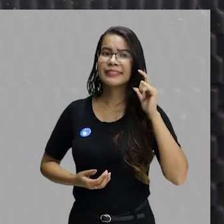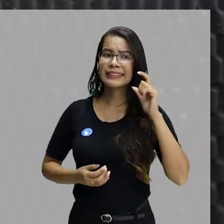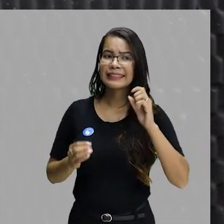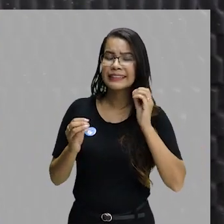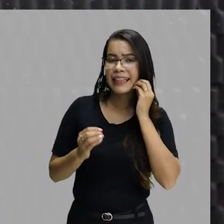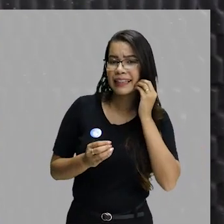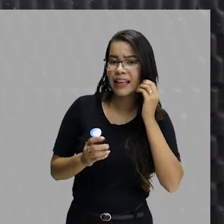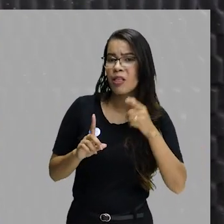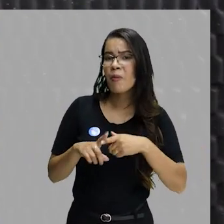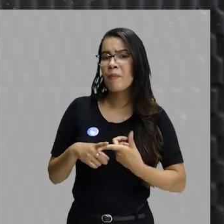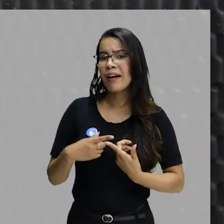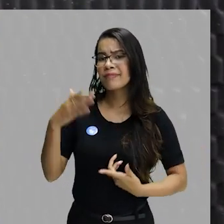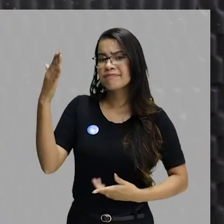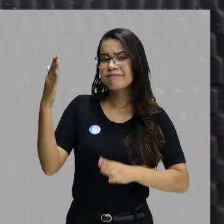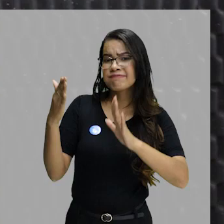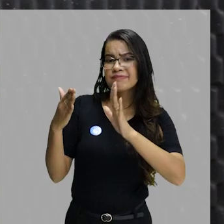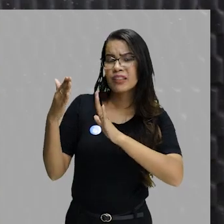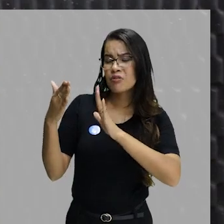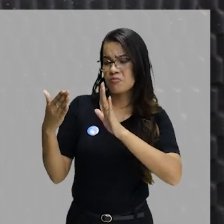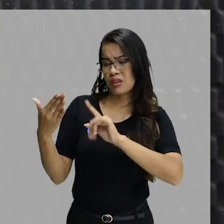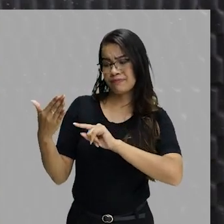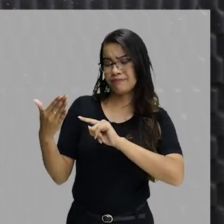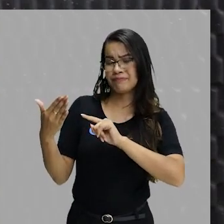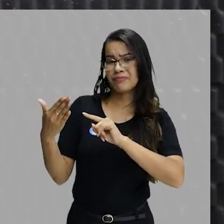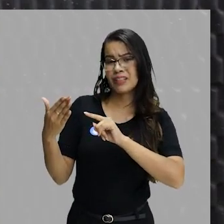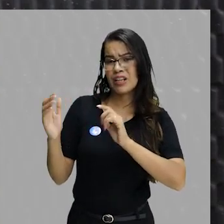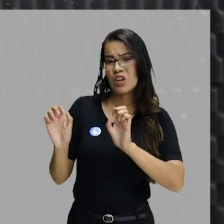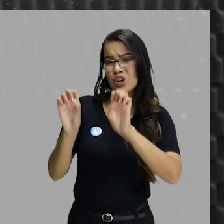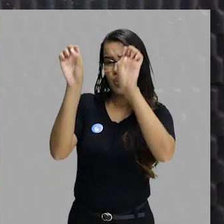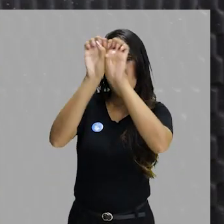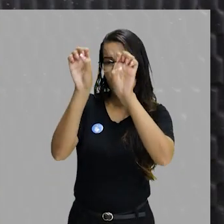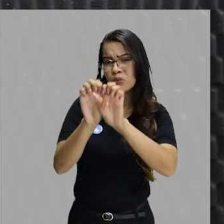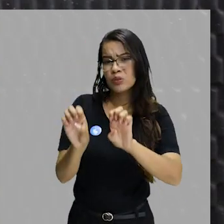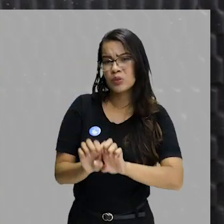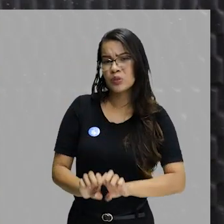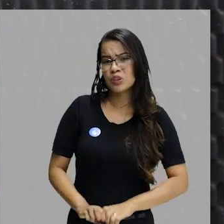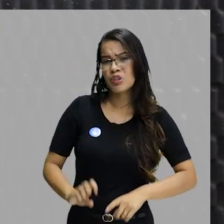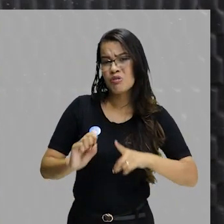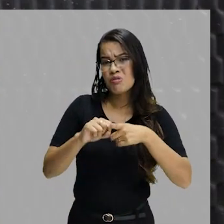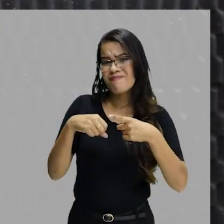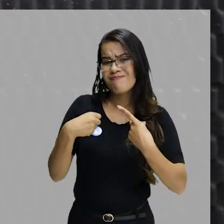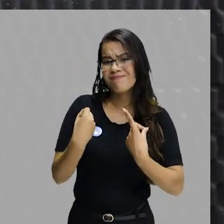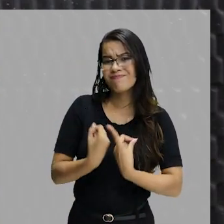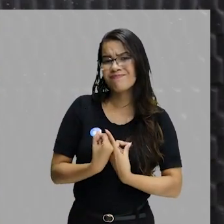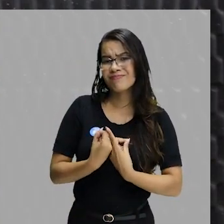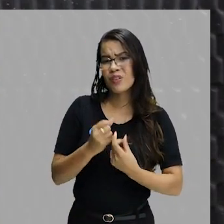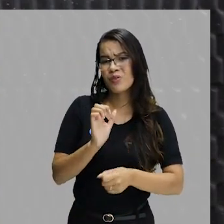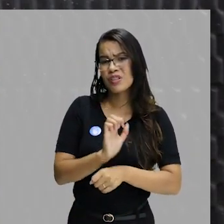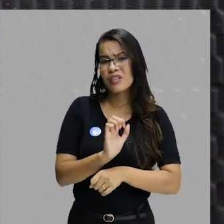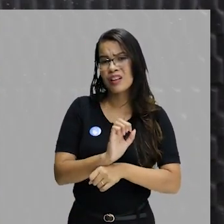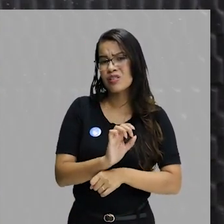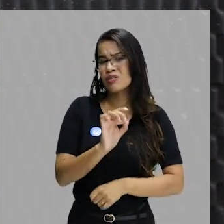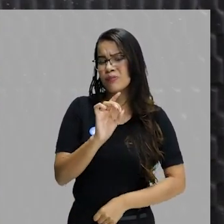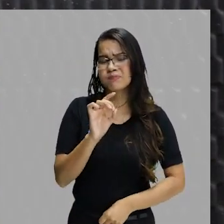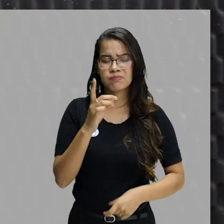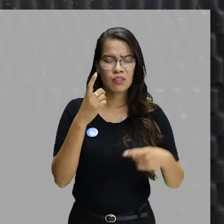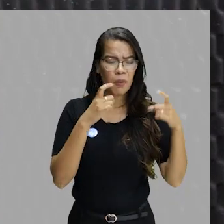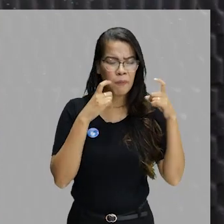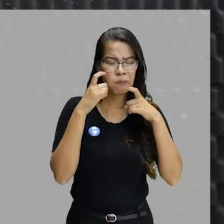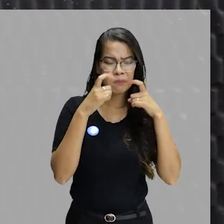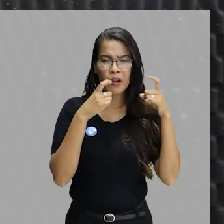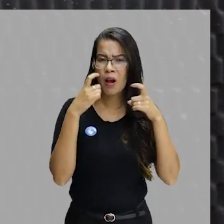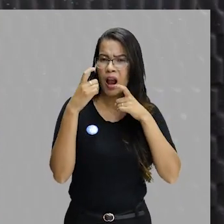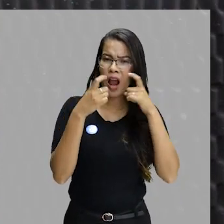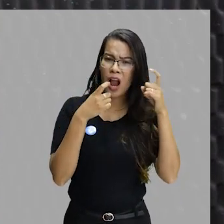de uma sociedade aristocrática, diante de um Estado que ele está muito mais preocupado em atender às demandas